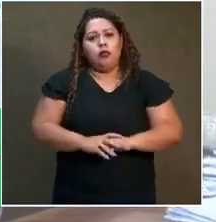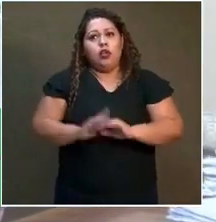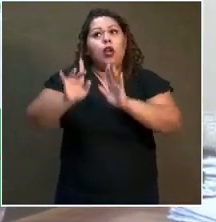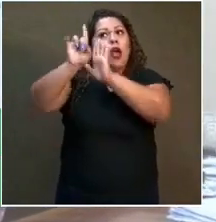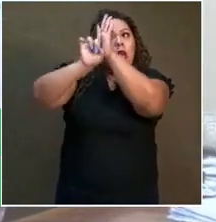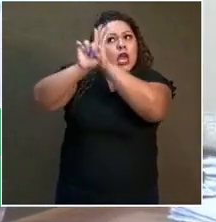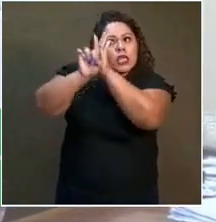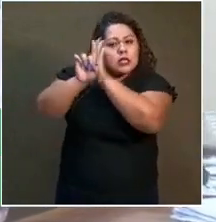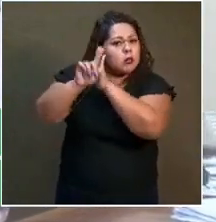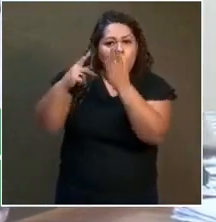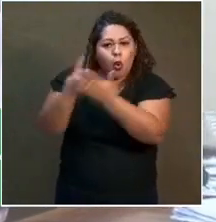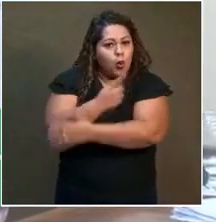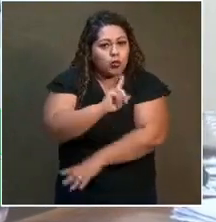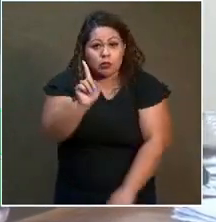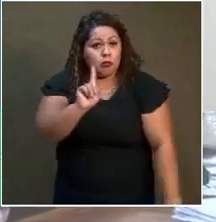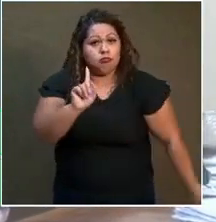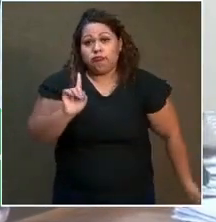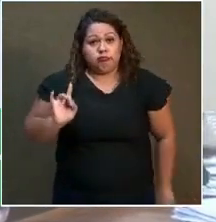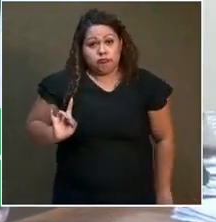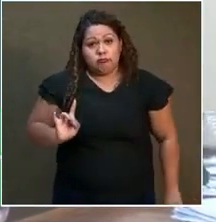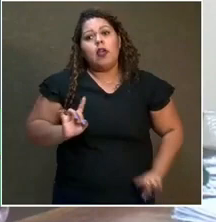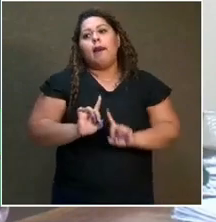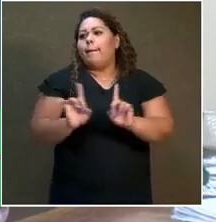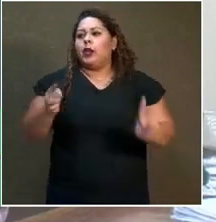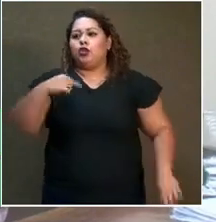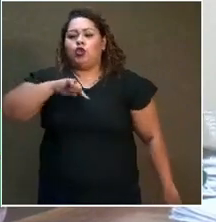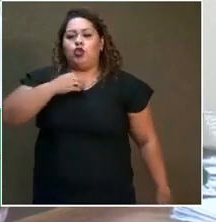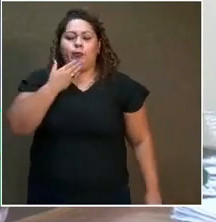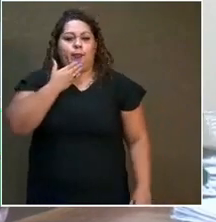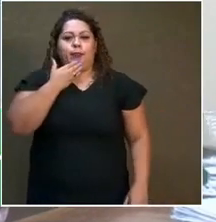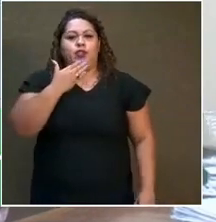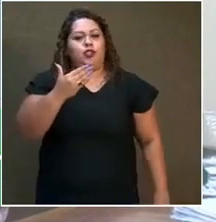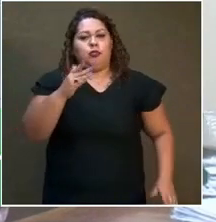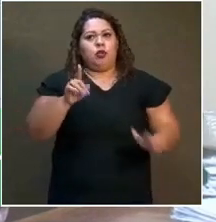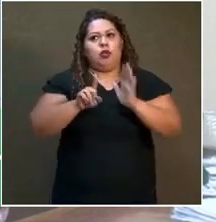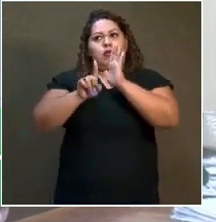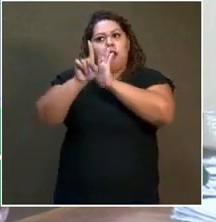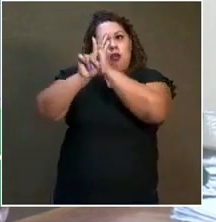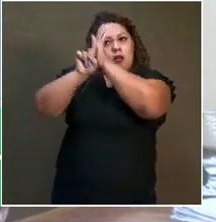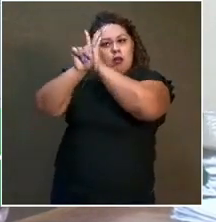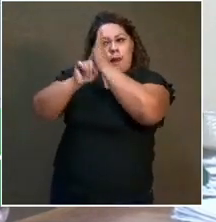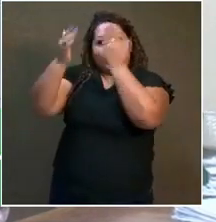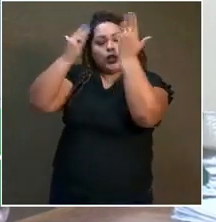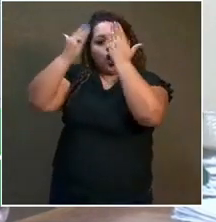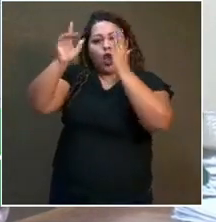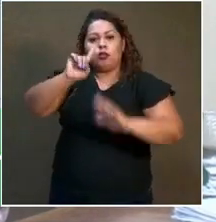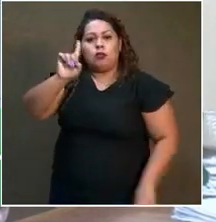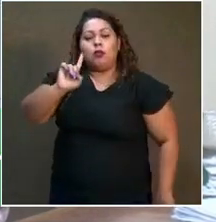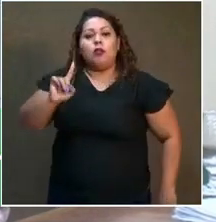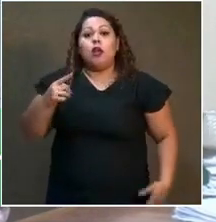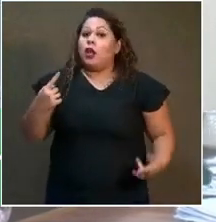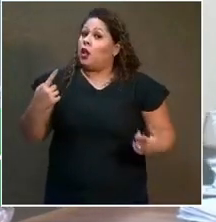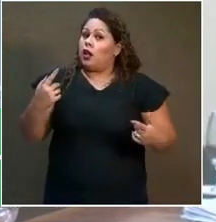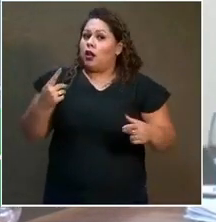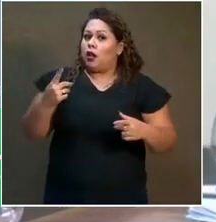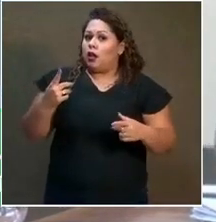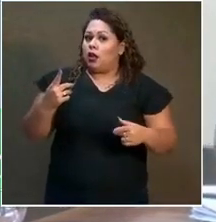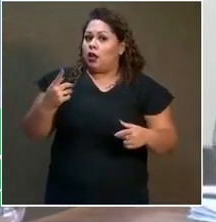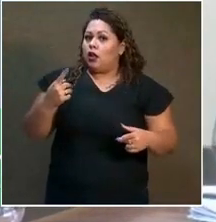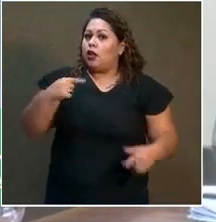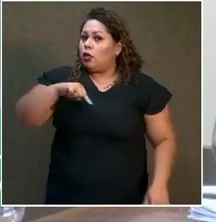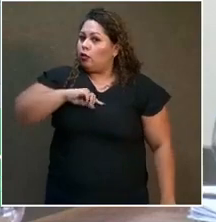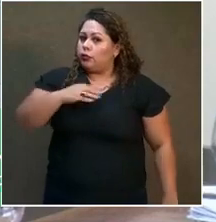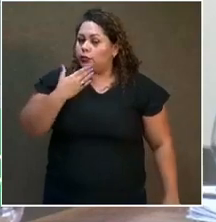que foi solicitado a ele. Realmente não foi feito. Mas nós não pedimos para fazer o exame de psicológico nele e não foi feito porque ele não quis, porque nós